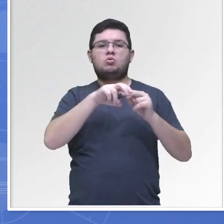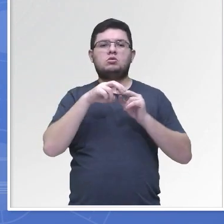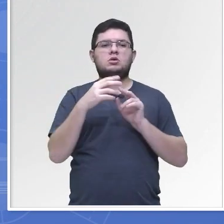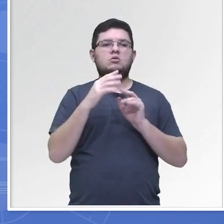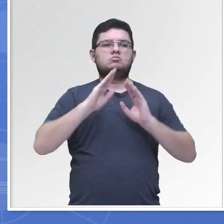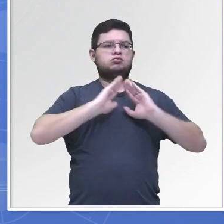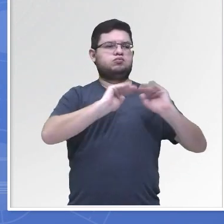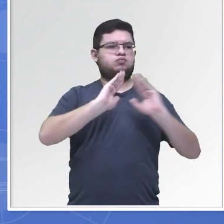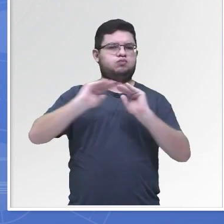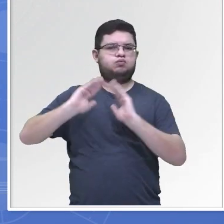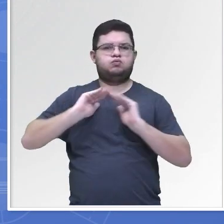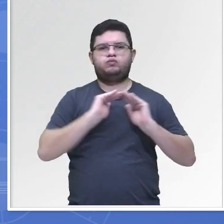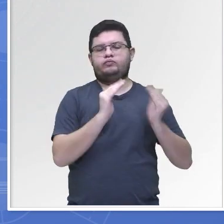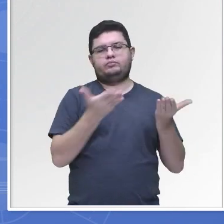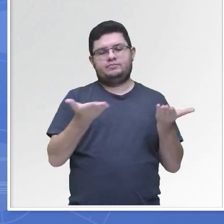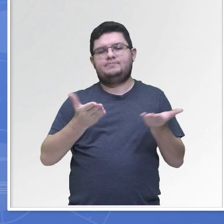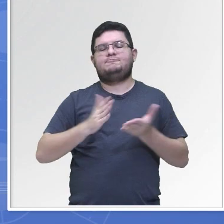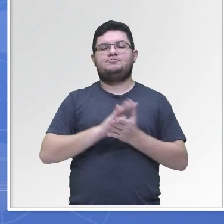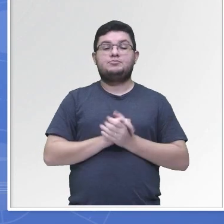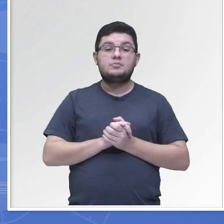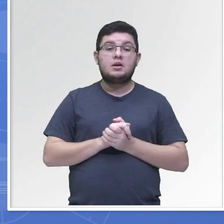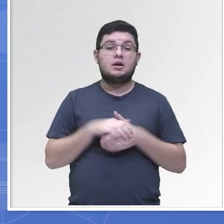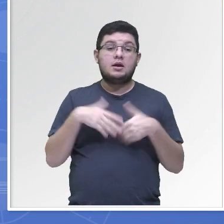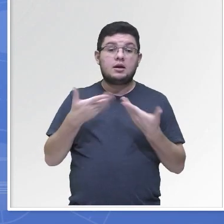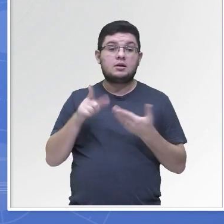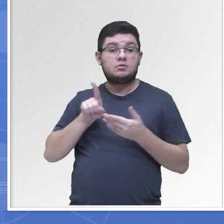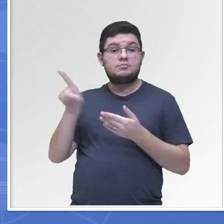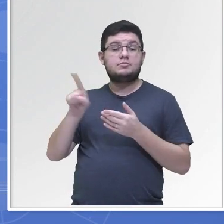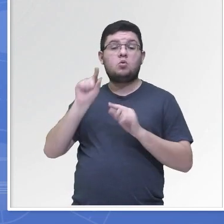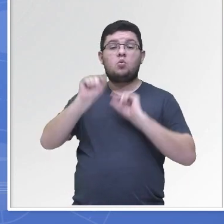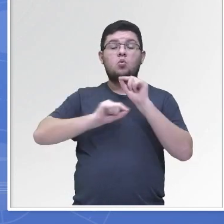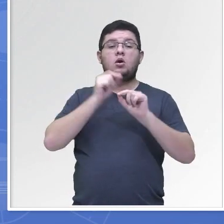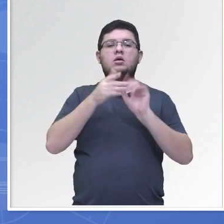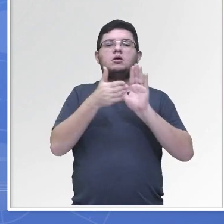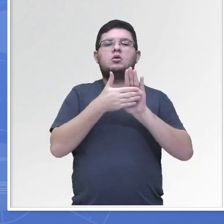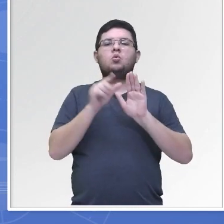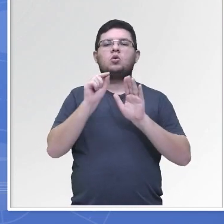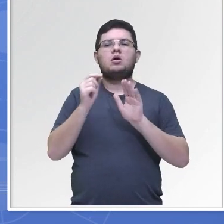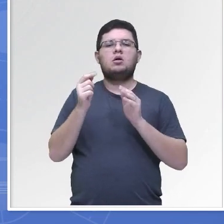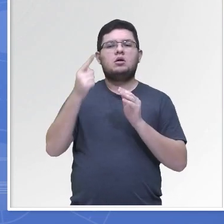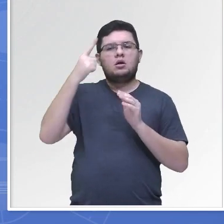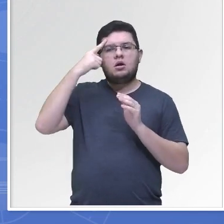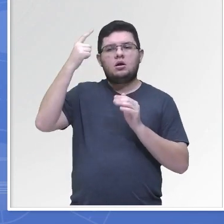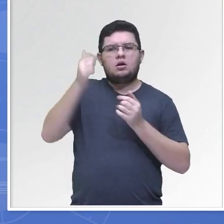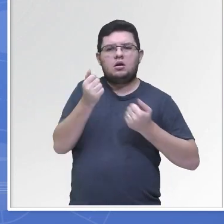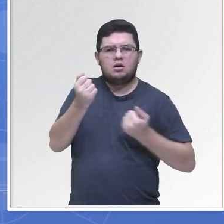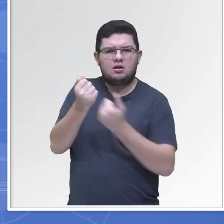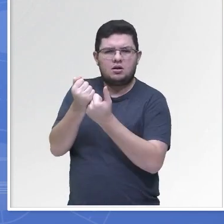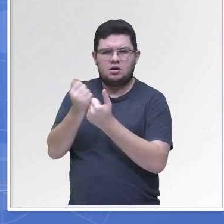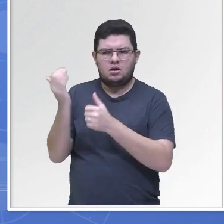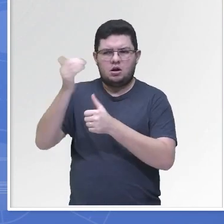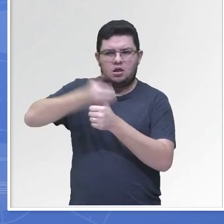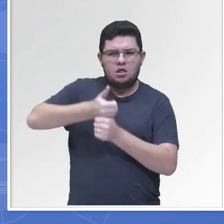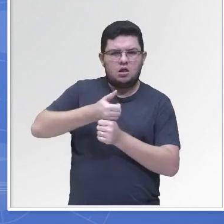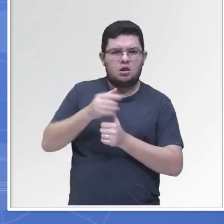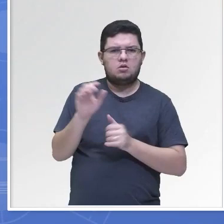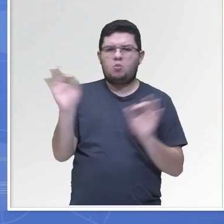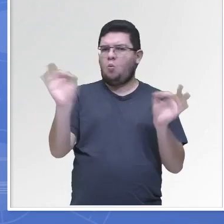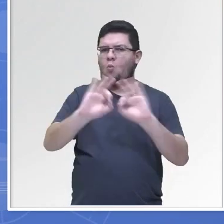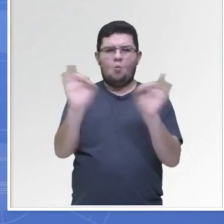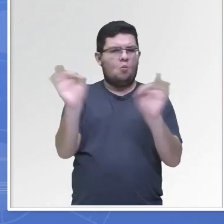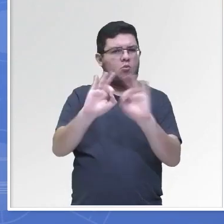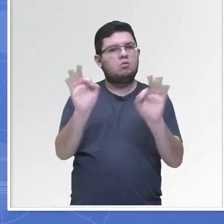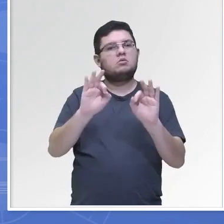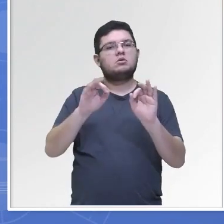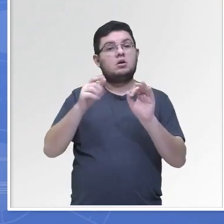nova eleição e não a posse do vice para completar o mandato. Então aí nós vamos ter um problema também,